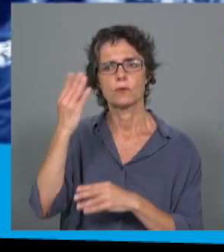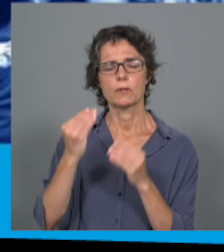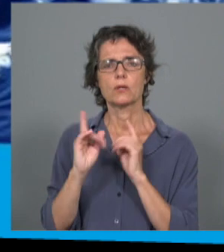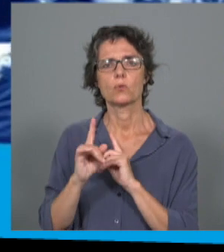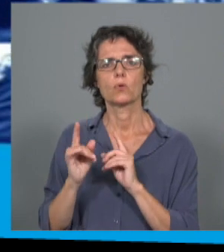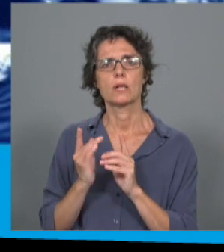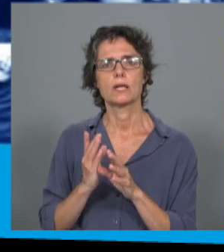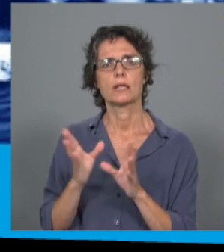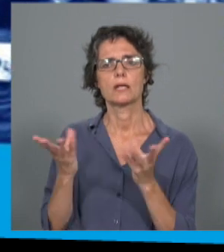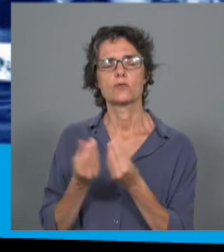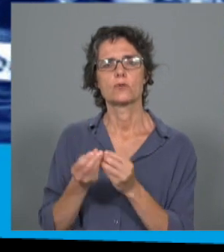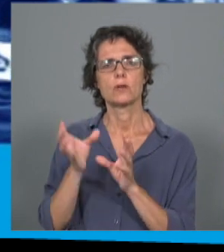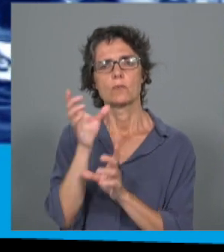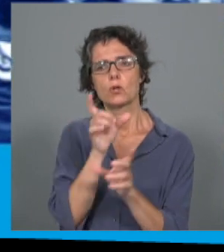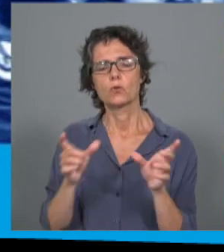através de outras publicações,